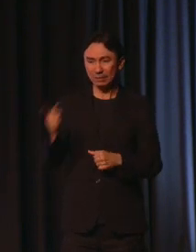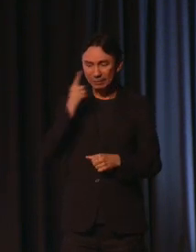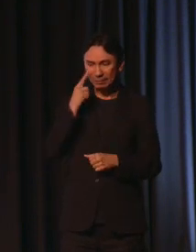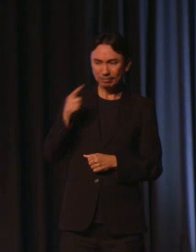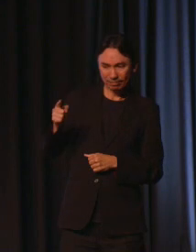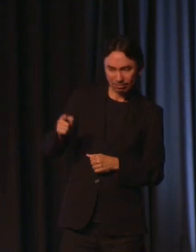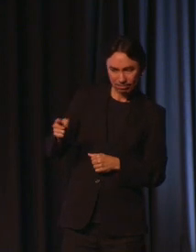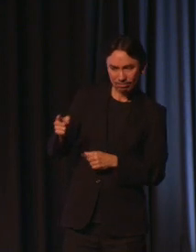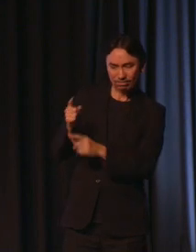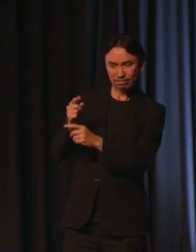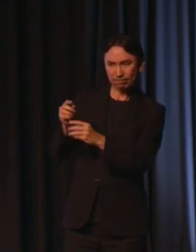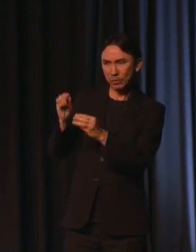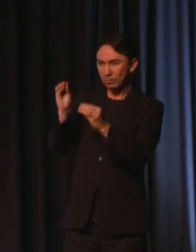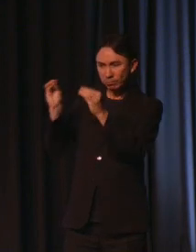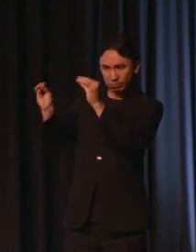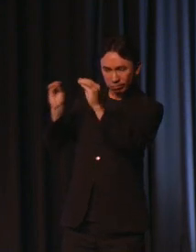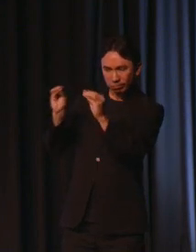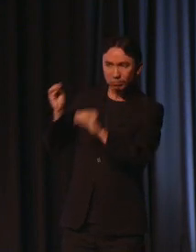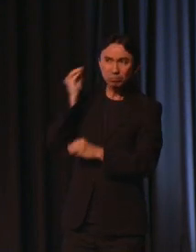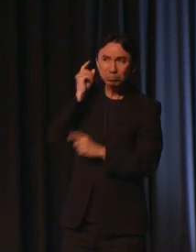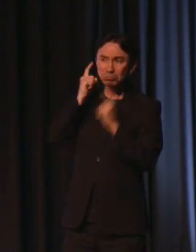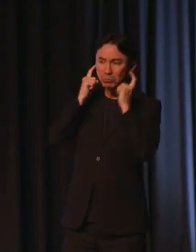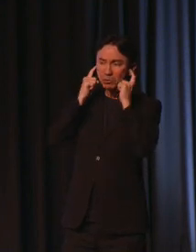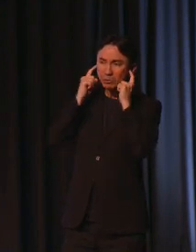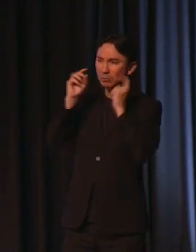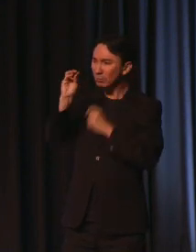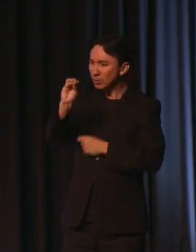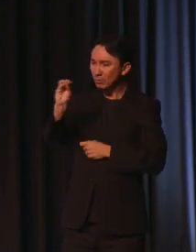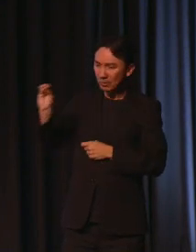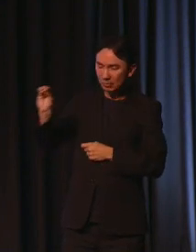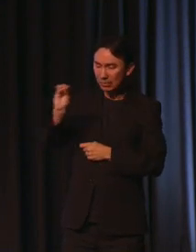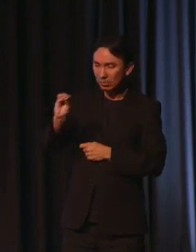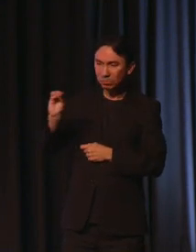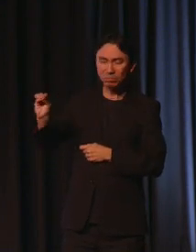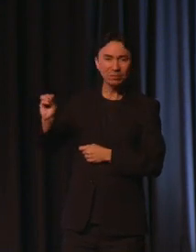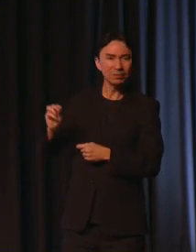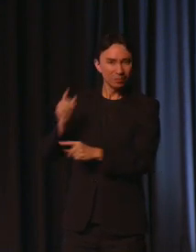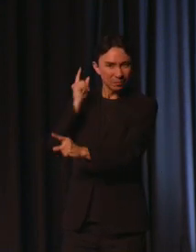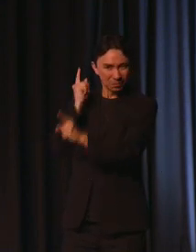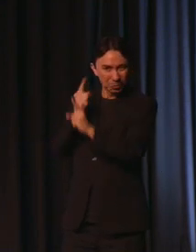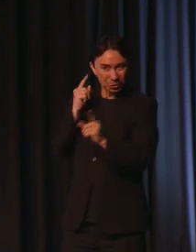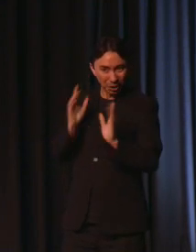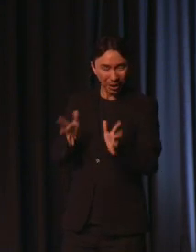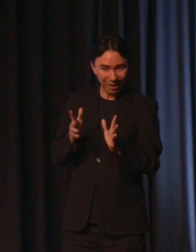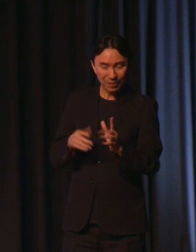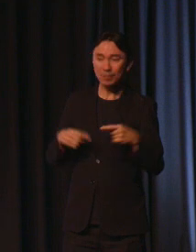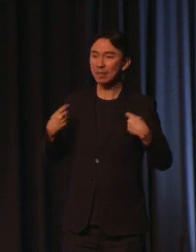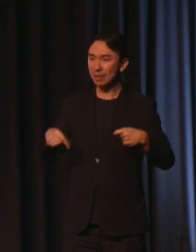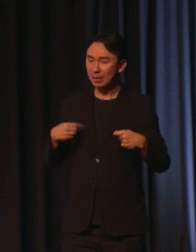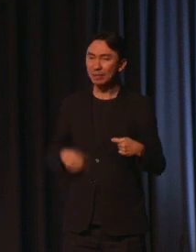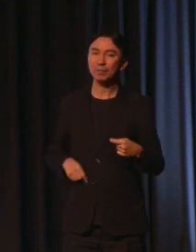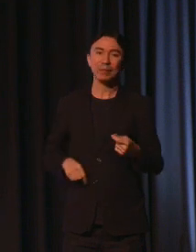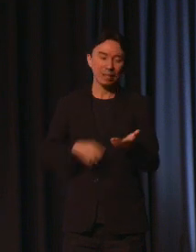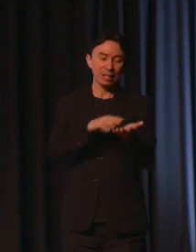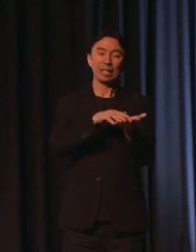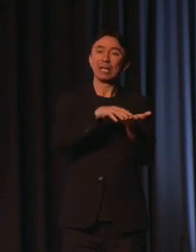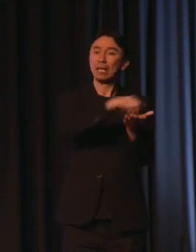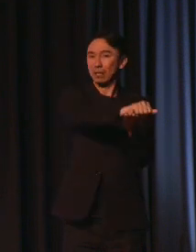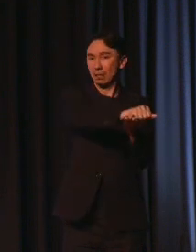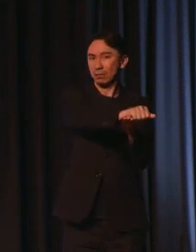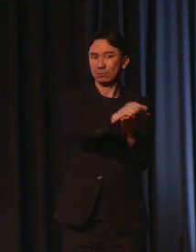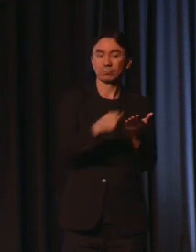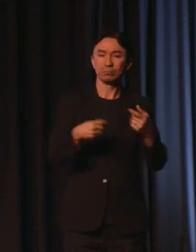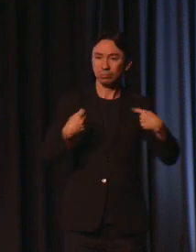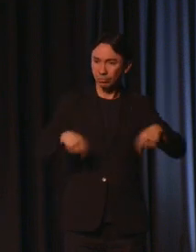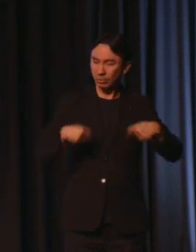no Hemovido Web com aglopatias. Então, aquele paciente vai estar ali com aquele diagnóstico, então a gente precisa que tudo isso sejam informações